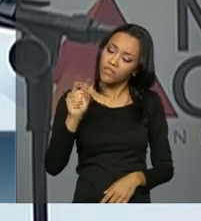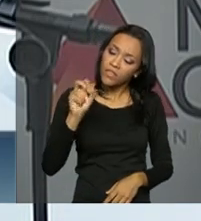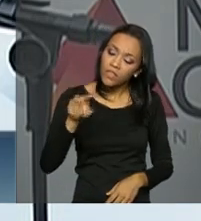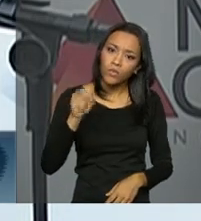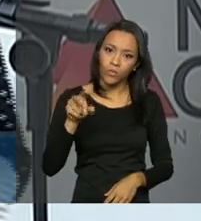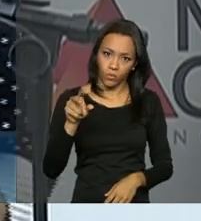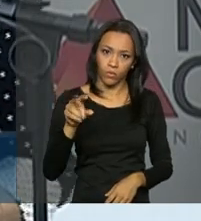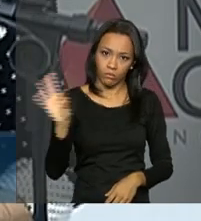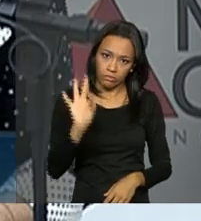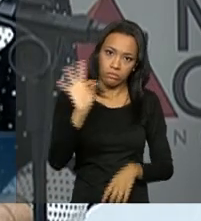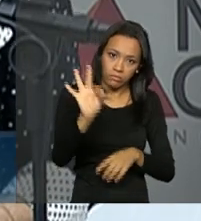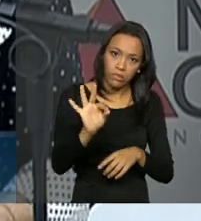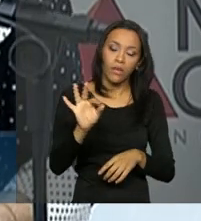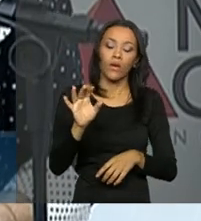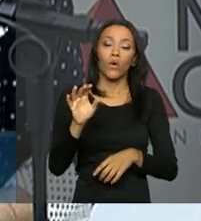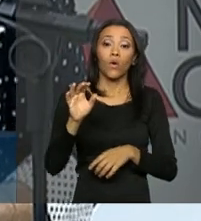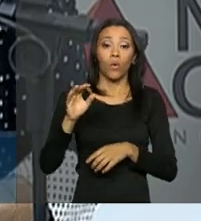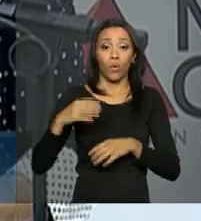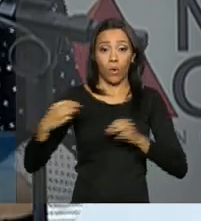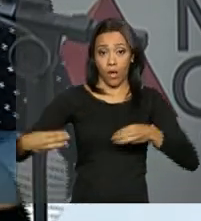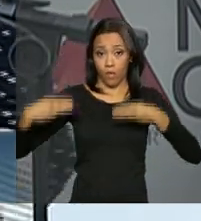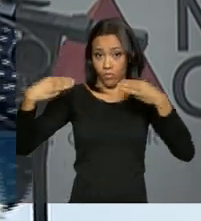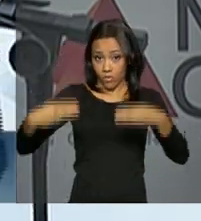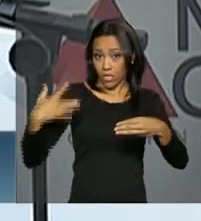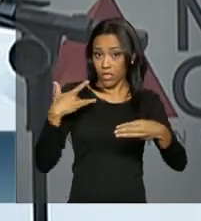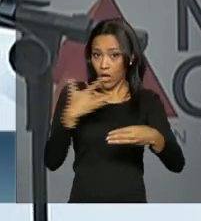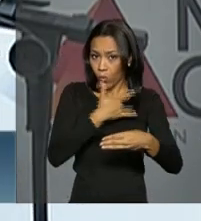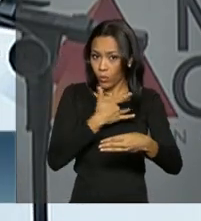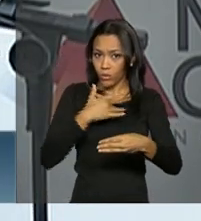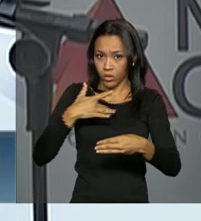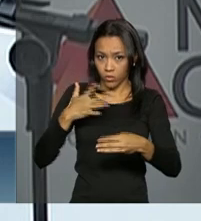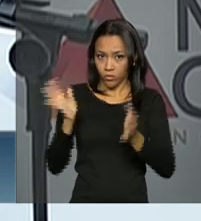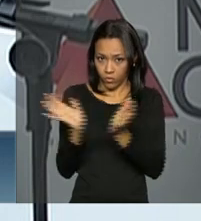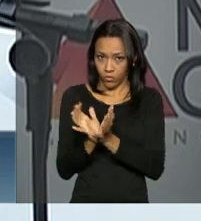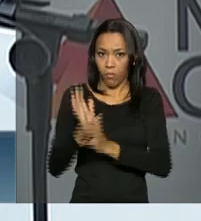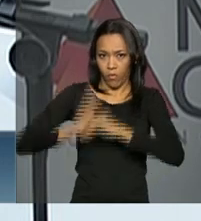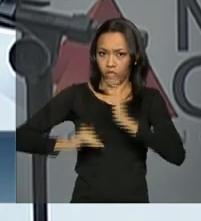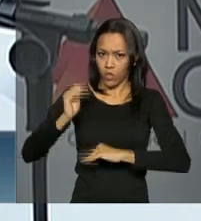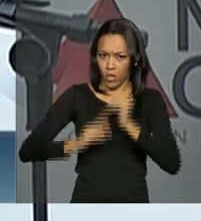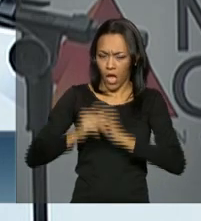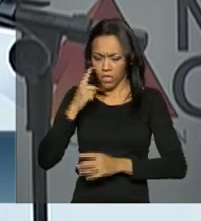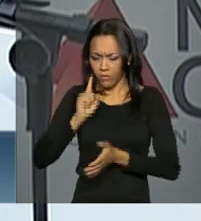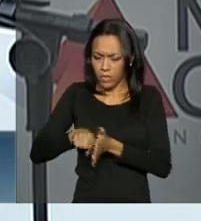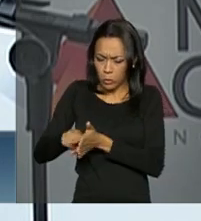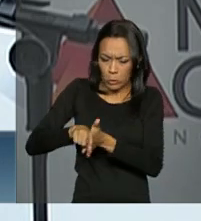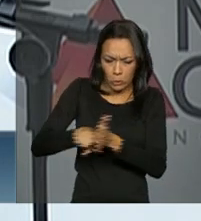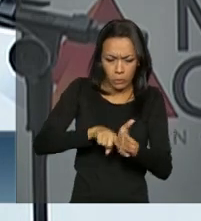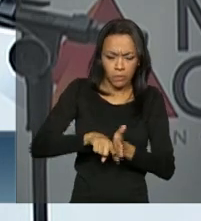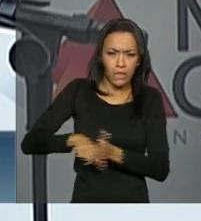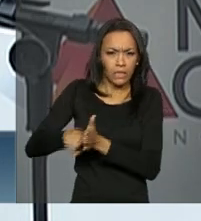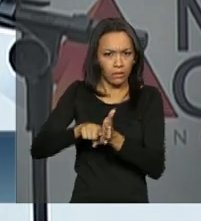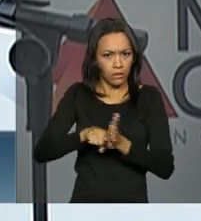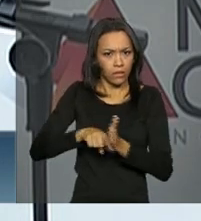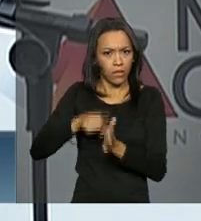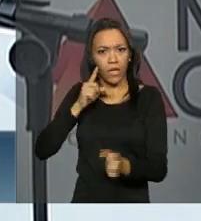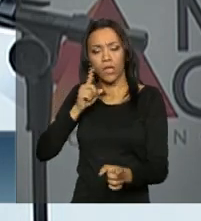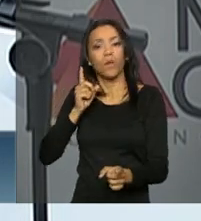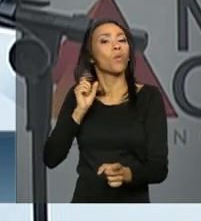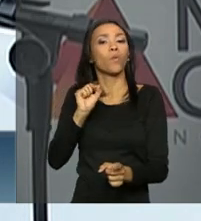o pessoal do Ministério da Saúde fez uma investigação, porque foi